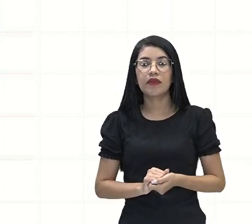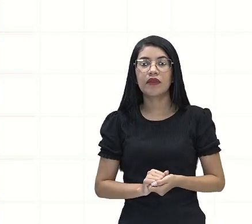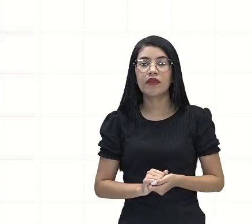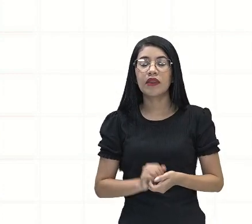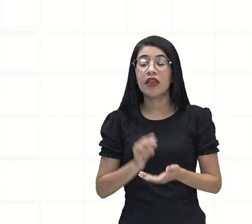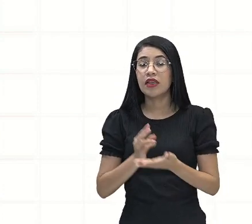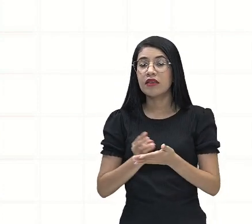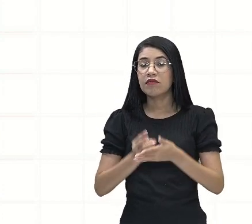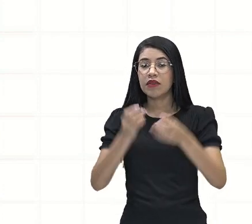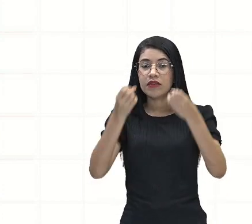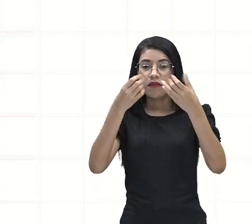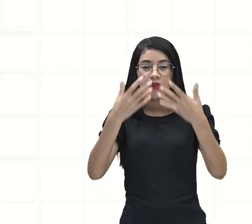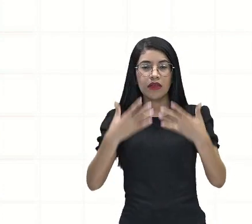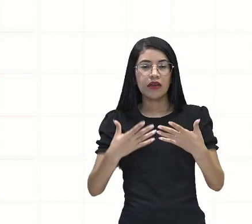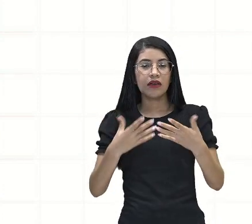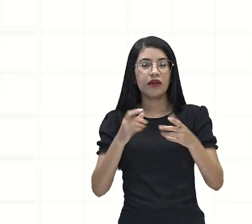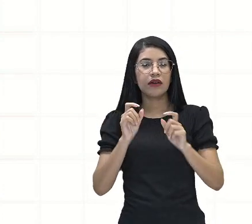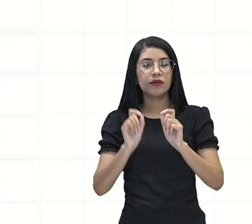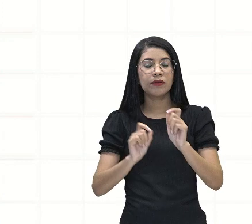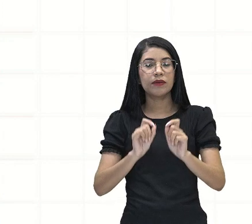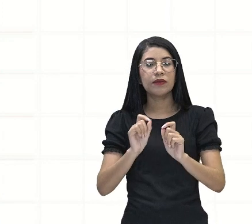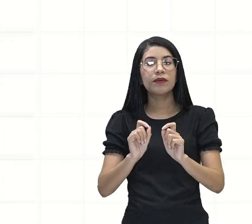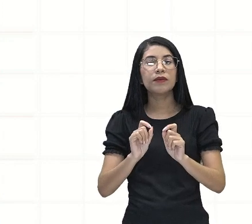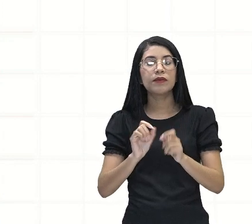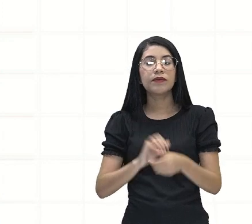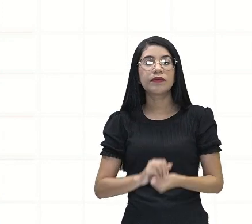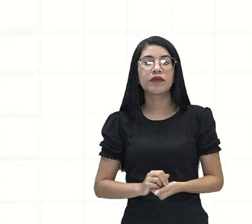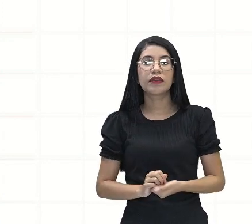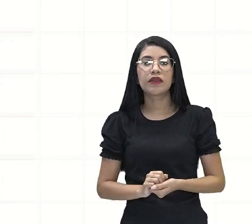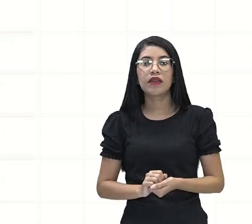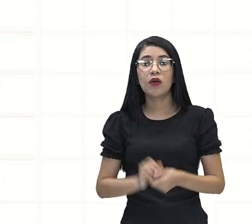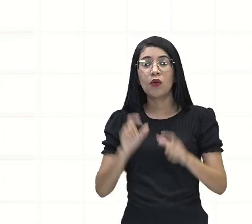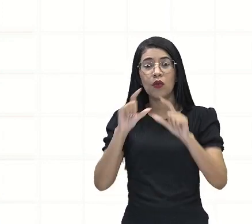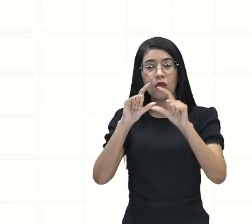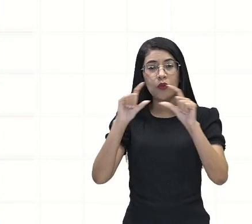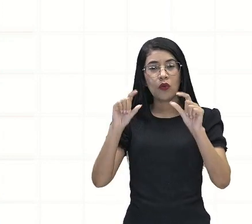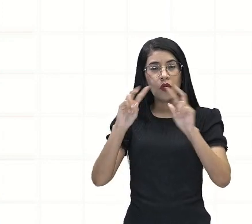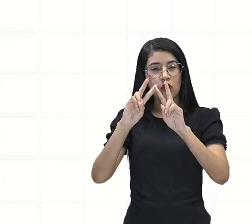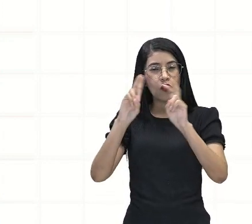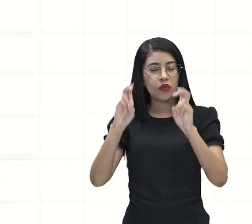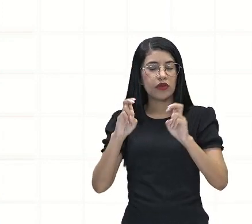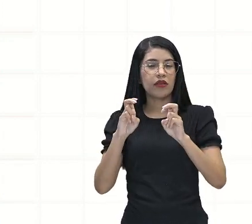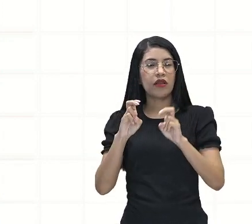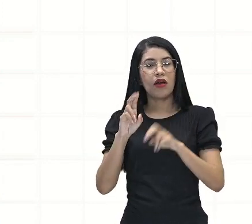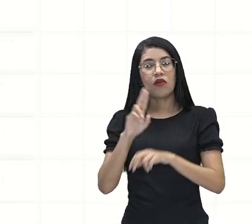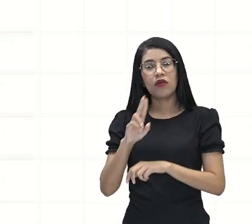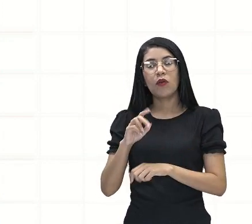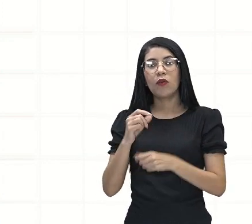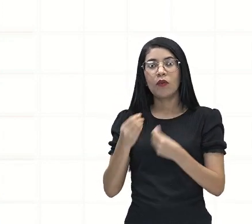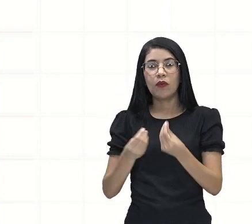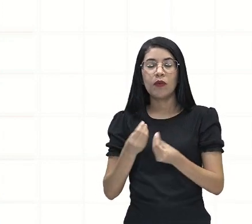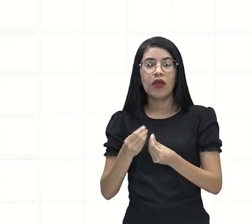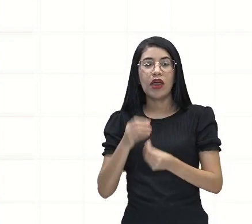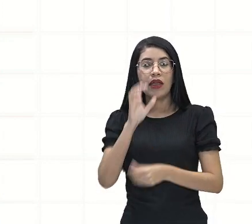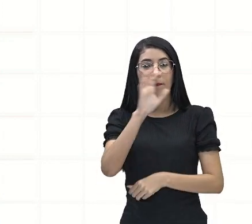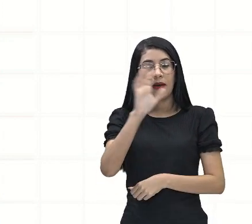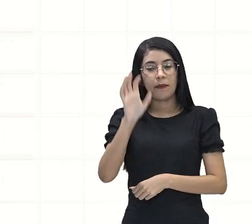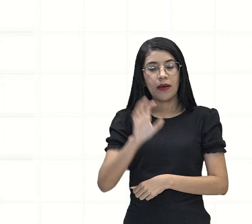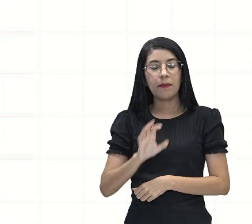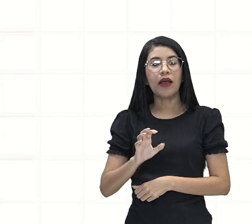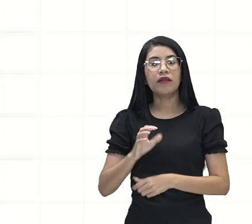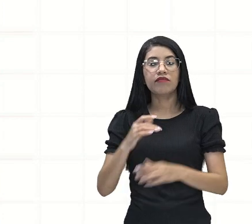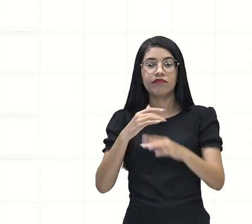para ficar bem fixado né aqui a questão do título do mapa que tem como título regiões